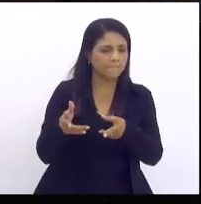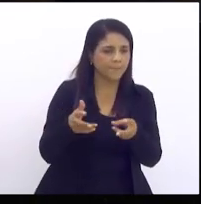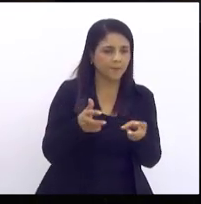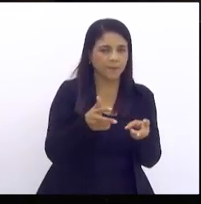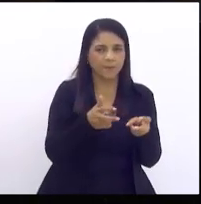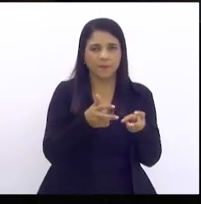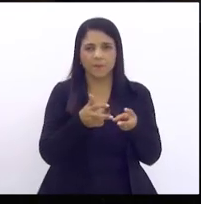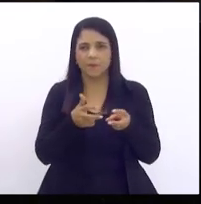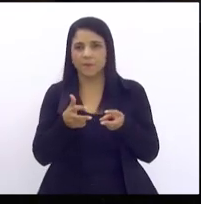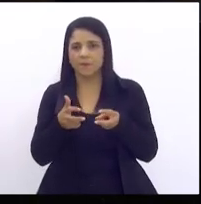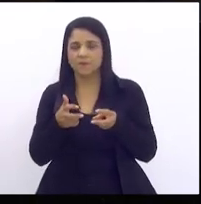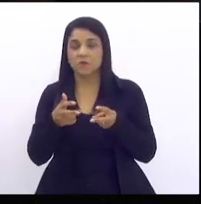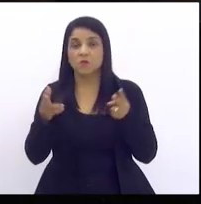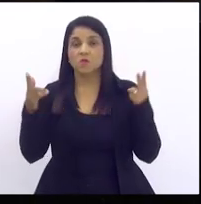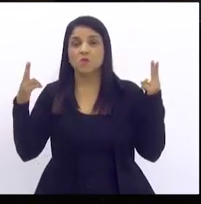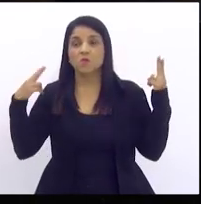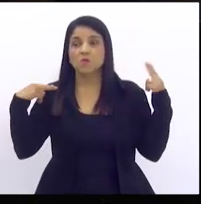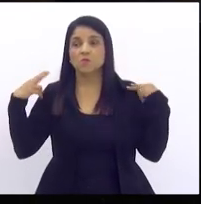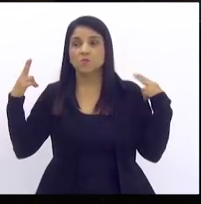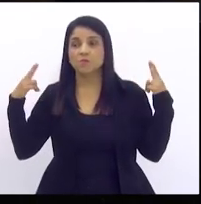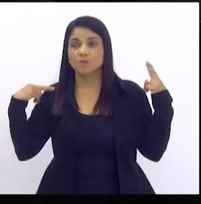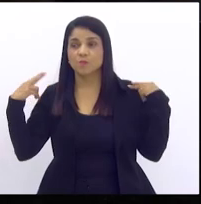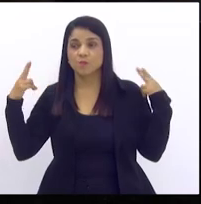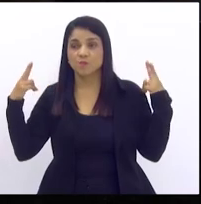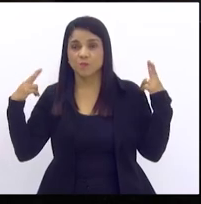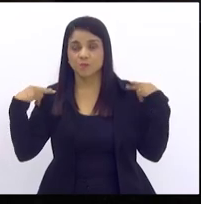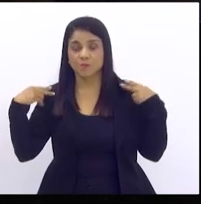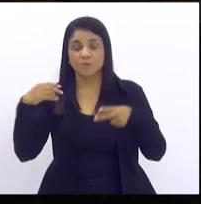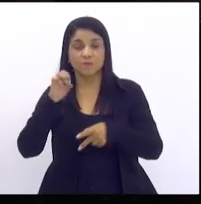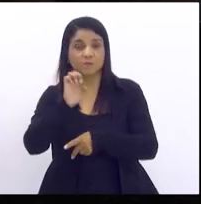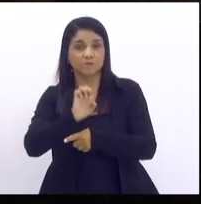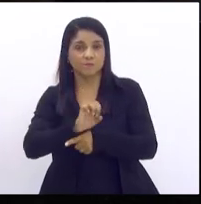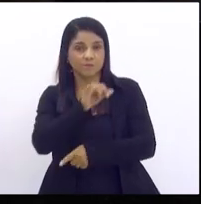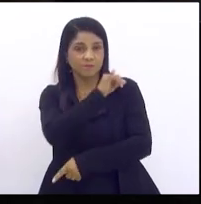que o motorista do Rio de Janeiro, né,